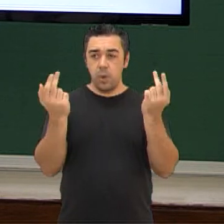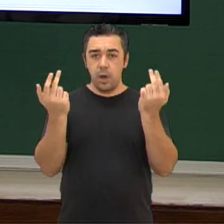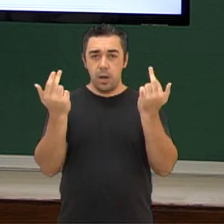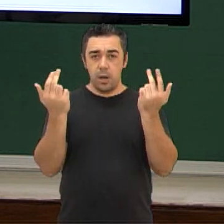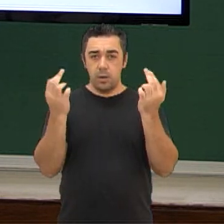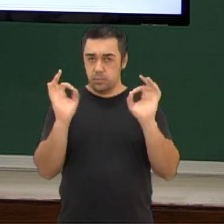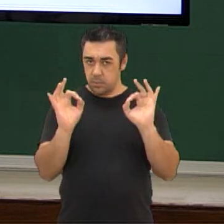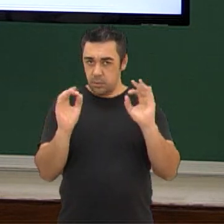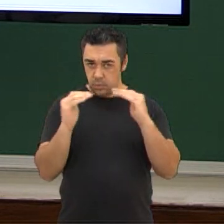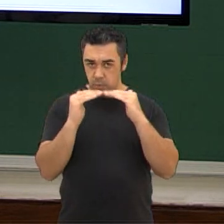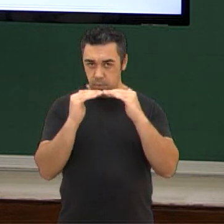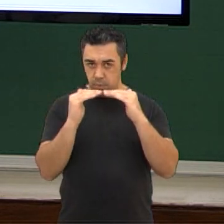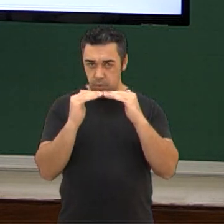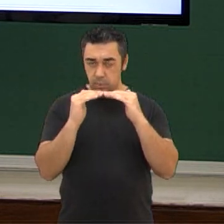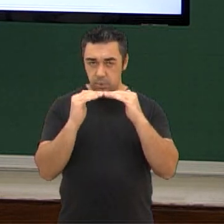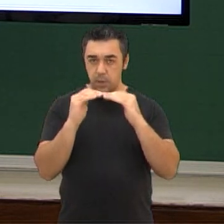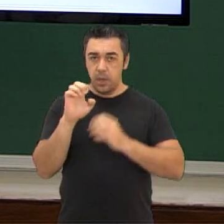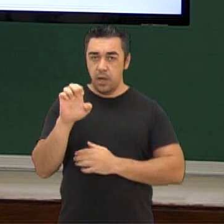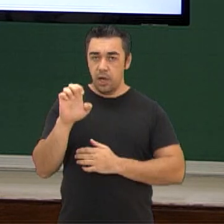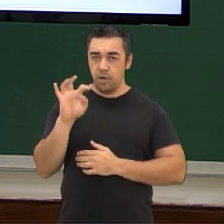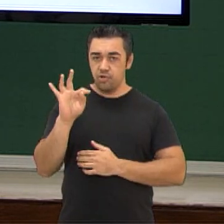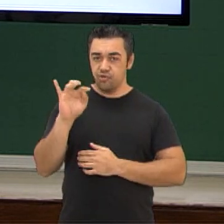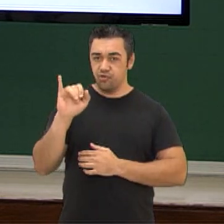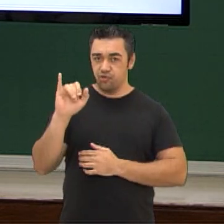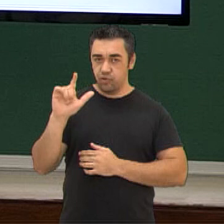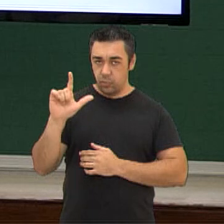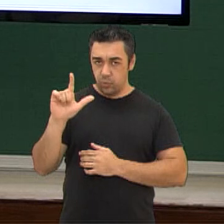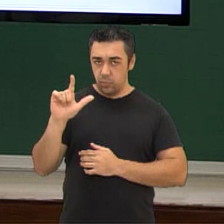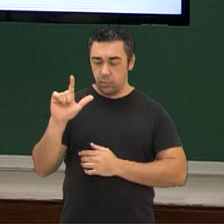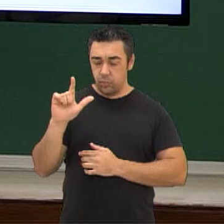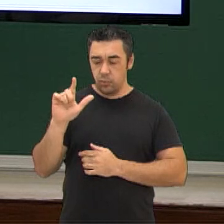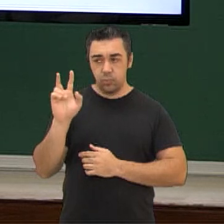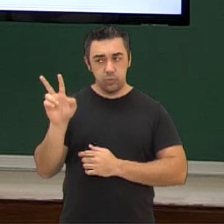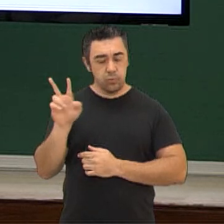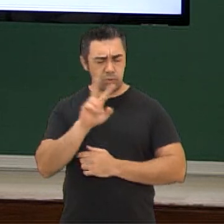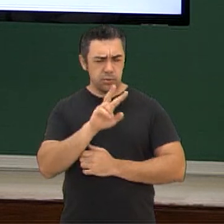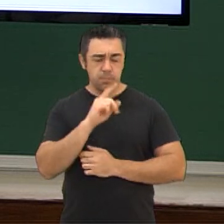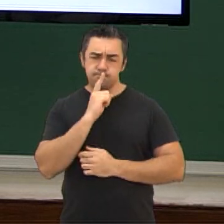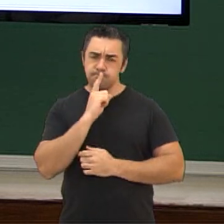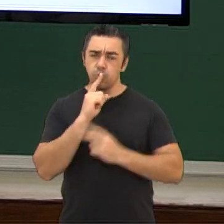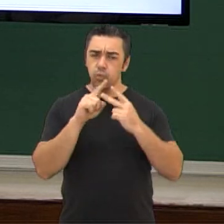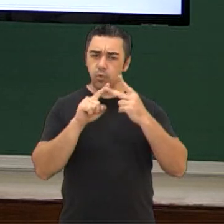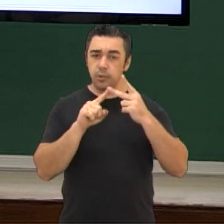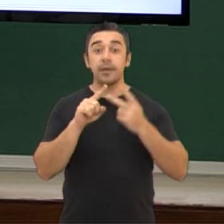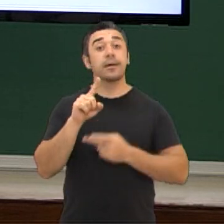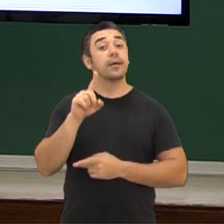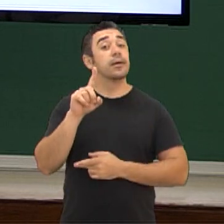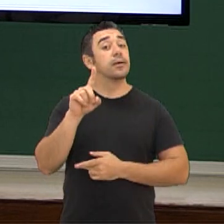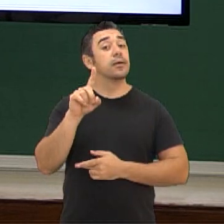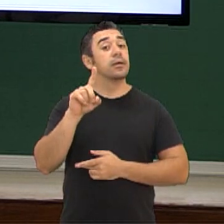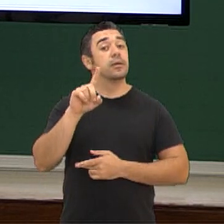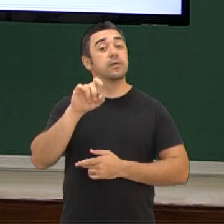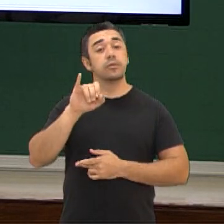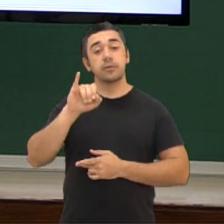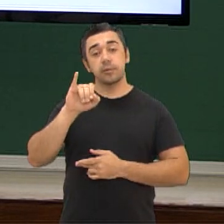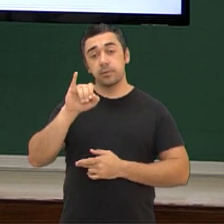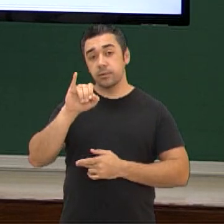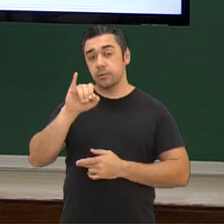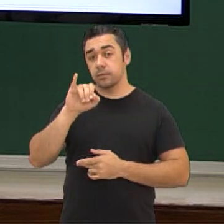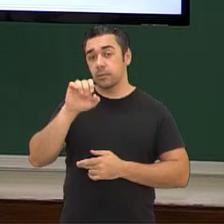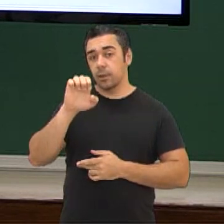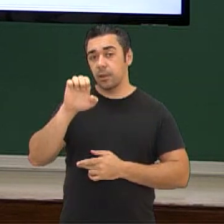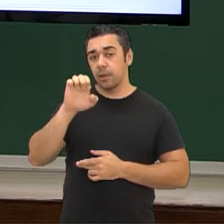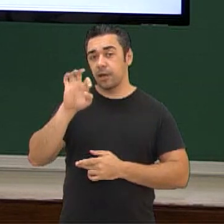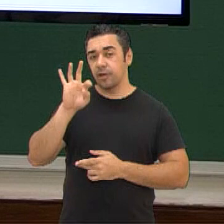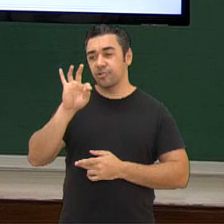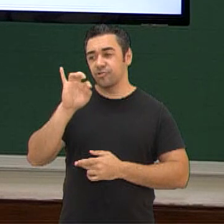iguais. Concordam? Que é o radical etil. Tenho que usar o prefixo, né? Quando é um é só o nome, quando são